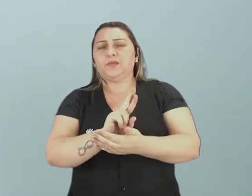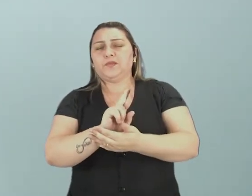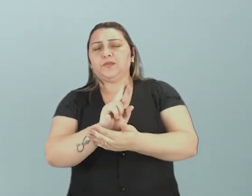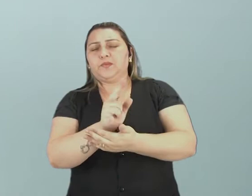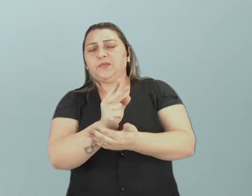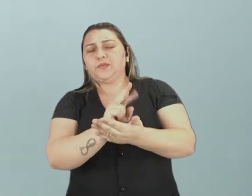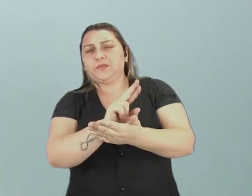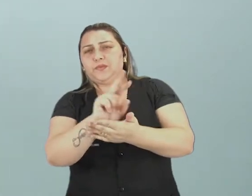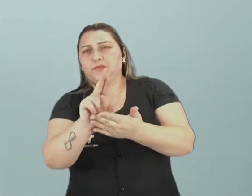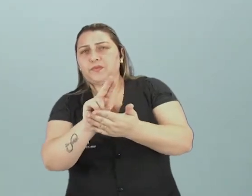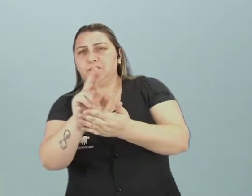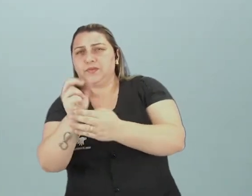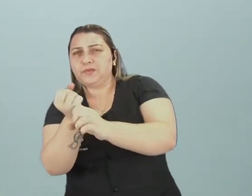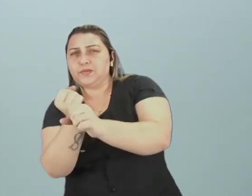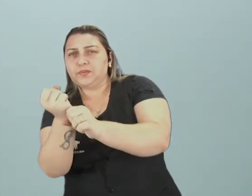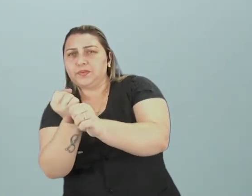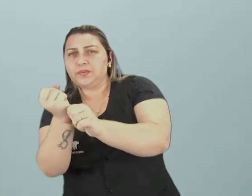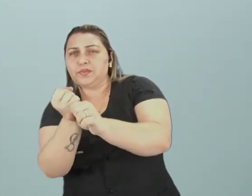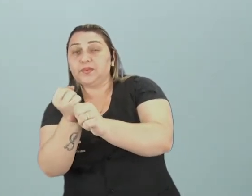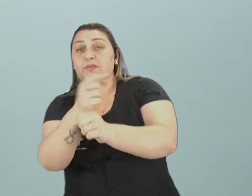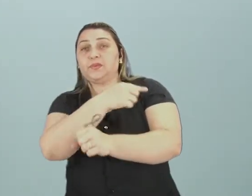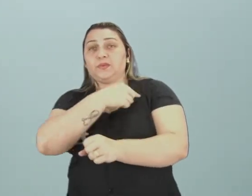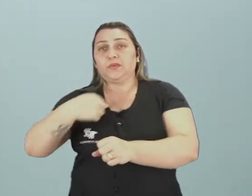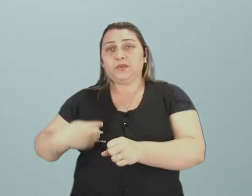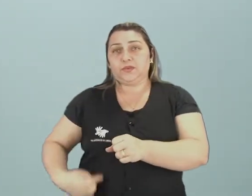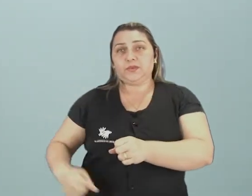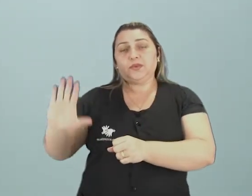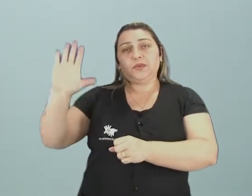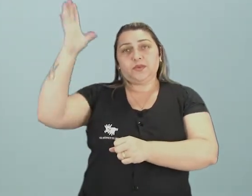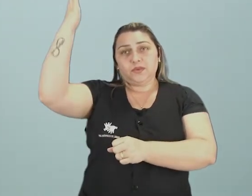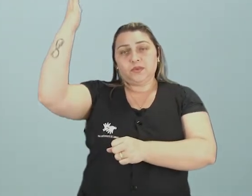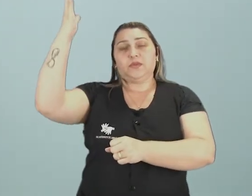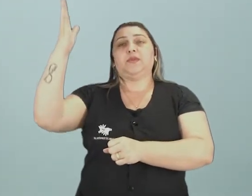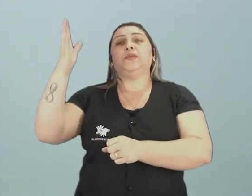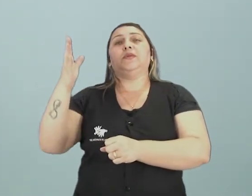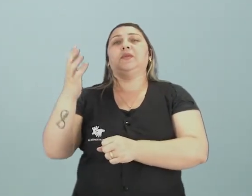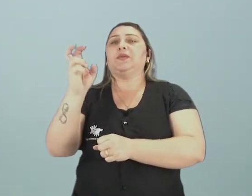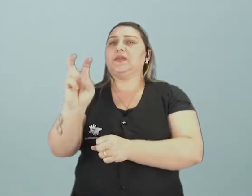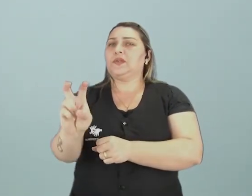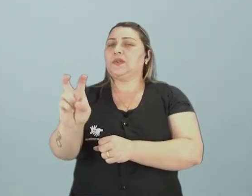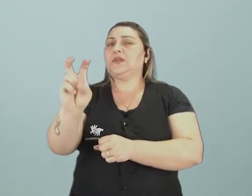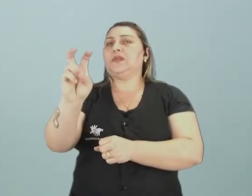longos anos. E na China aconteceu dinastias de